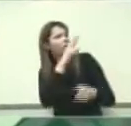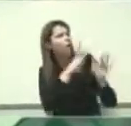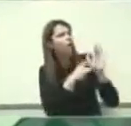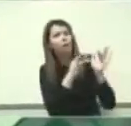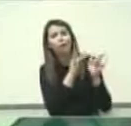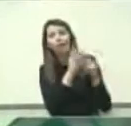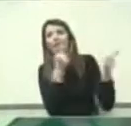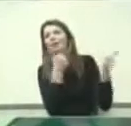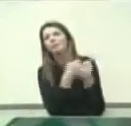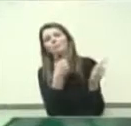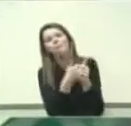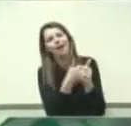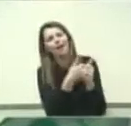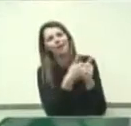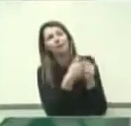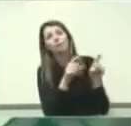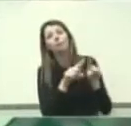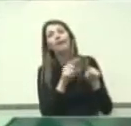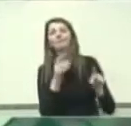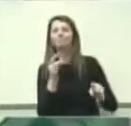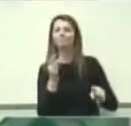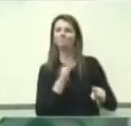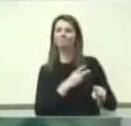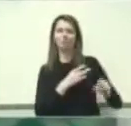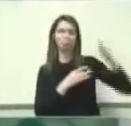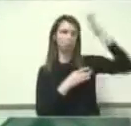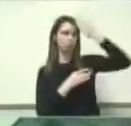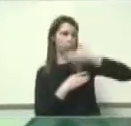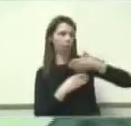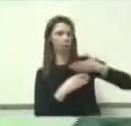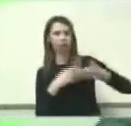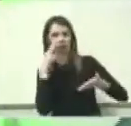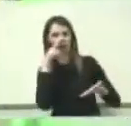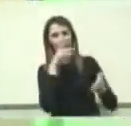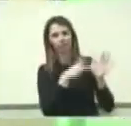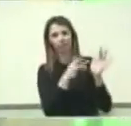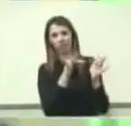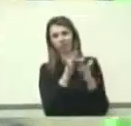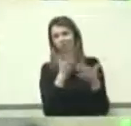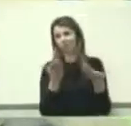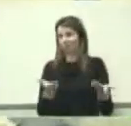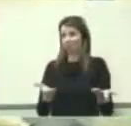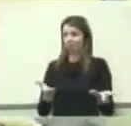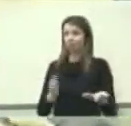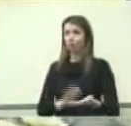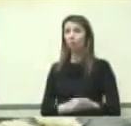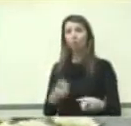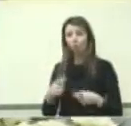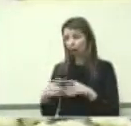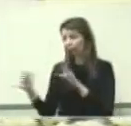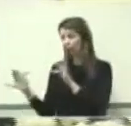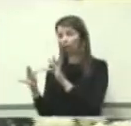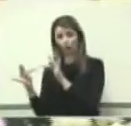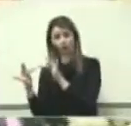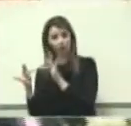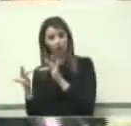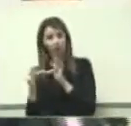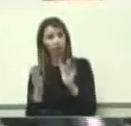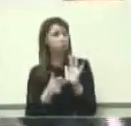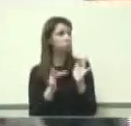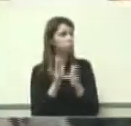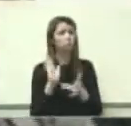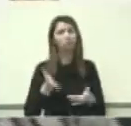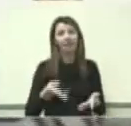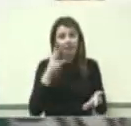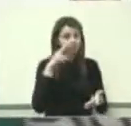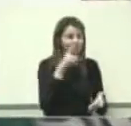nítido mas o medo é ofuscou quem conviveu com Jesus Jesus havia saído há poucos minutos eles